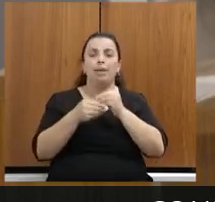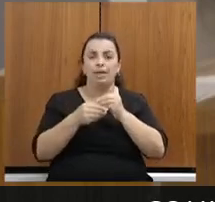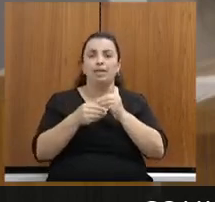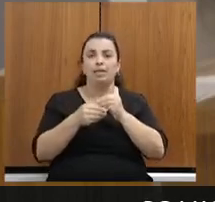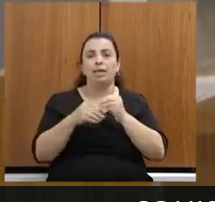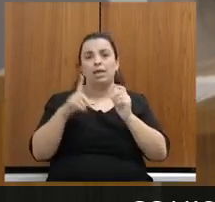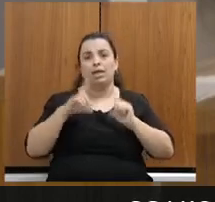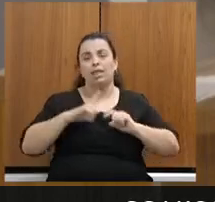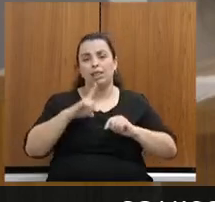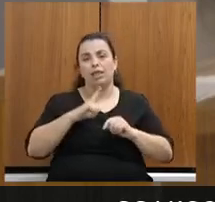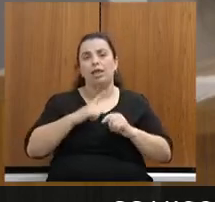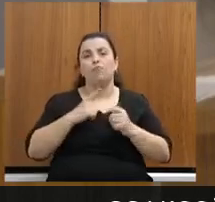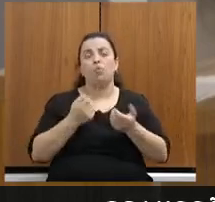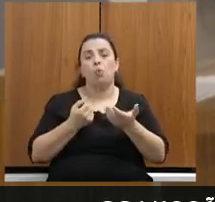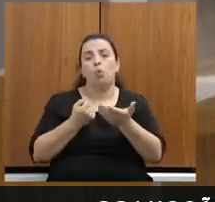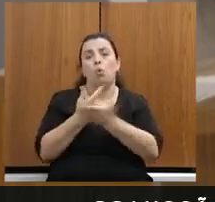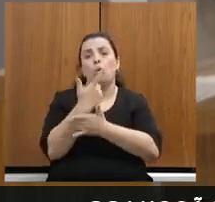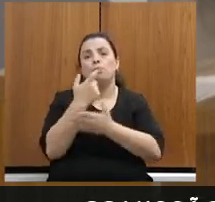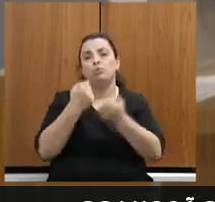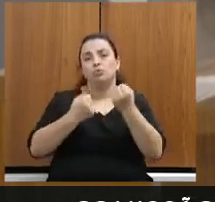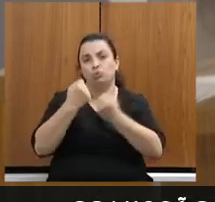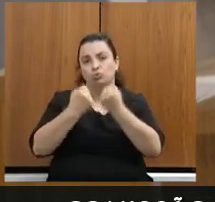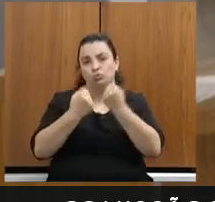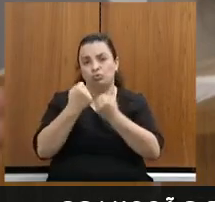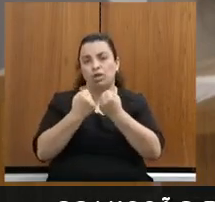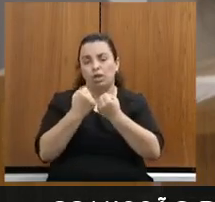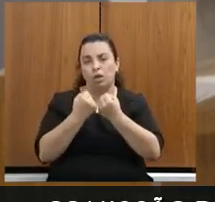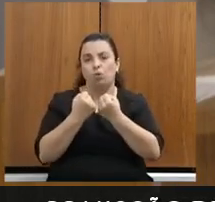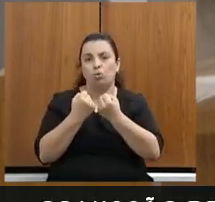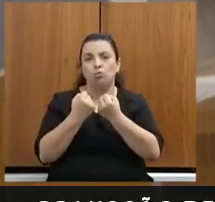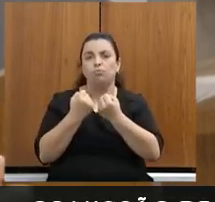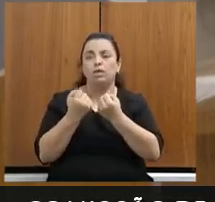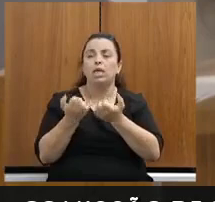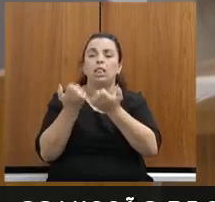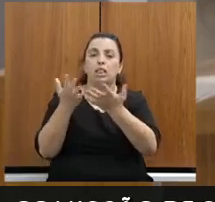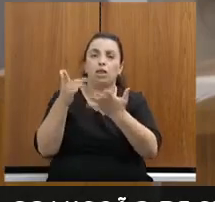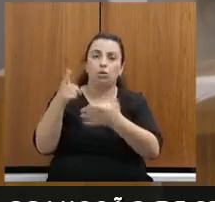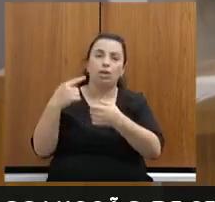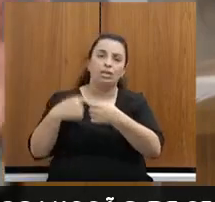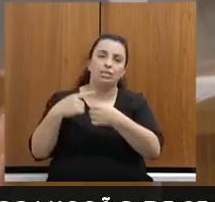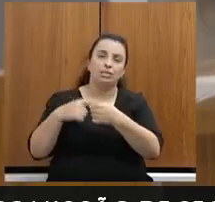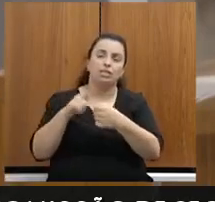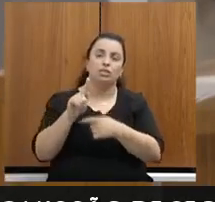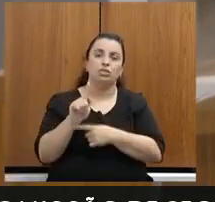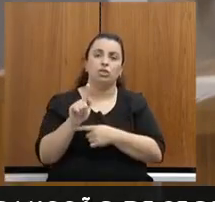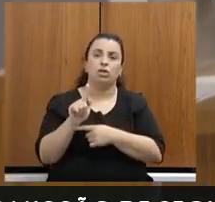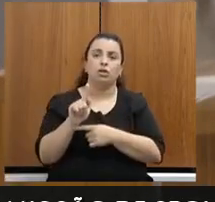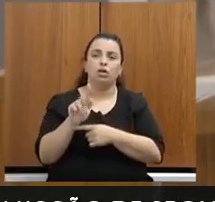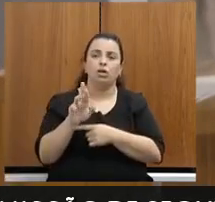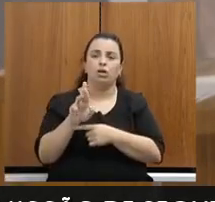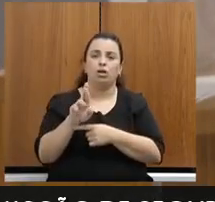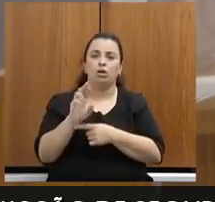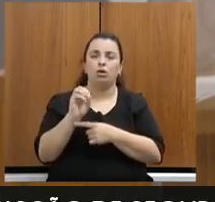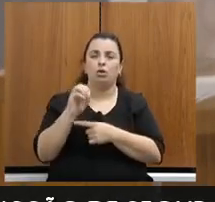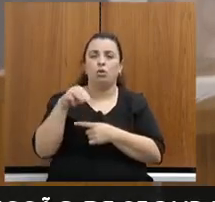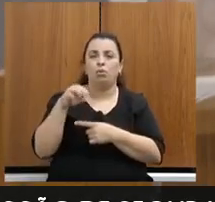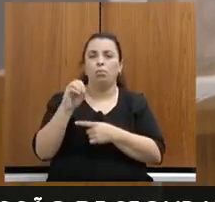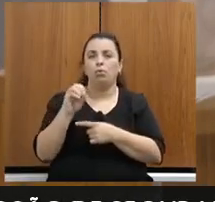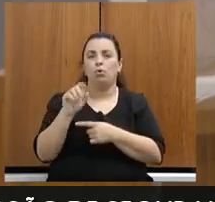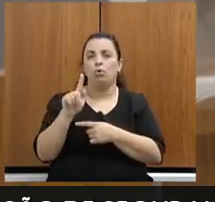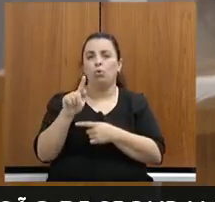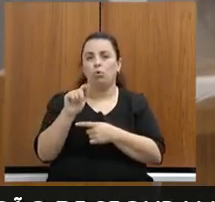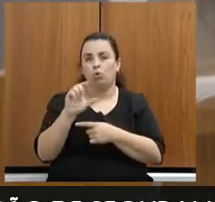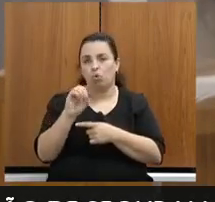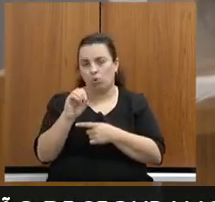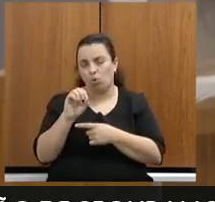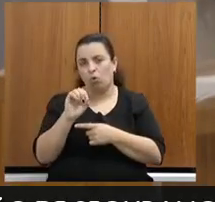Polícia Civil lá para Grão Mogol infelizmente não podemos contar com a sua presença queria muito importante mundo Doutor Jurandir esteve